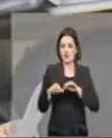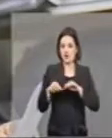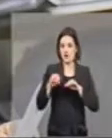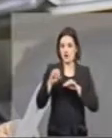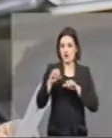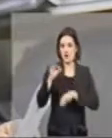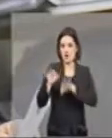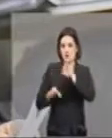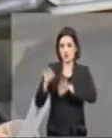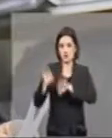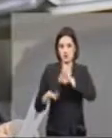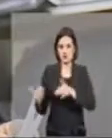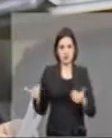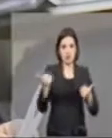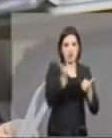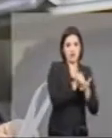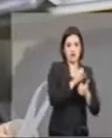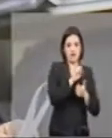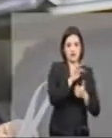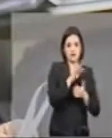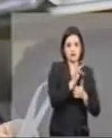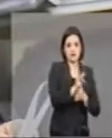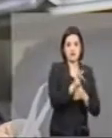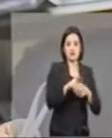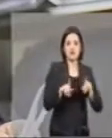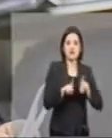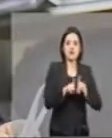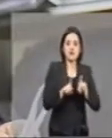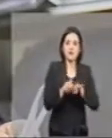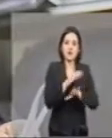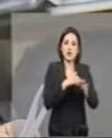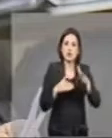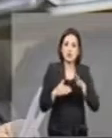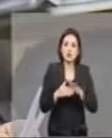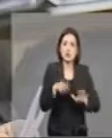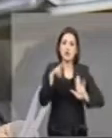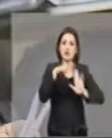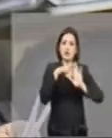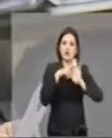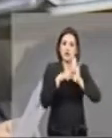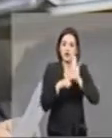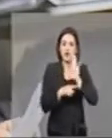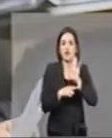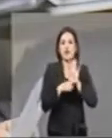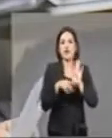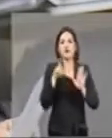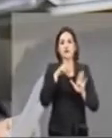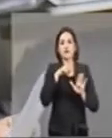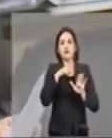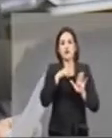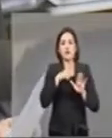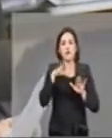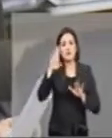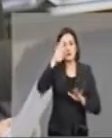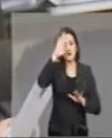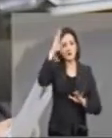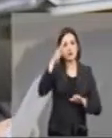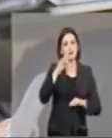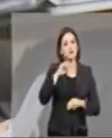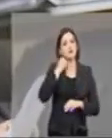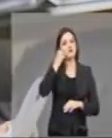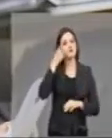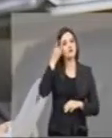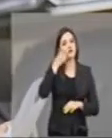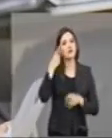nome da Corte dos procedimentos que se referem aos parlamentares que têm foro especial. Aí, em